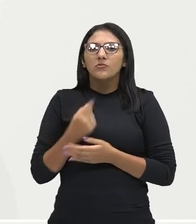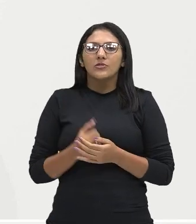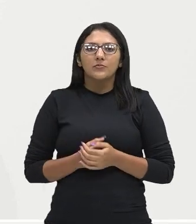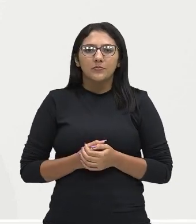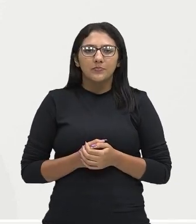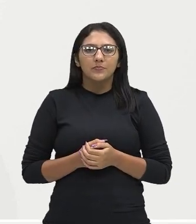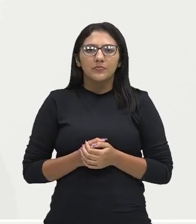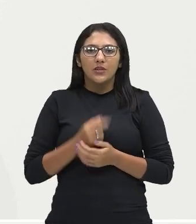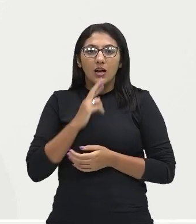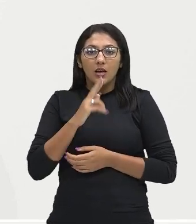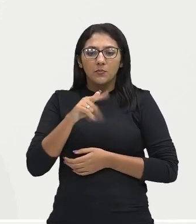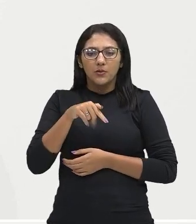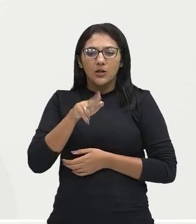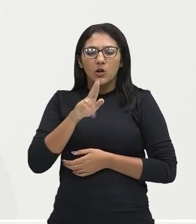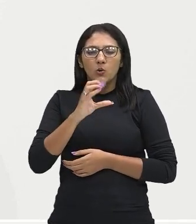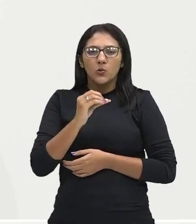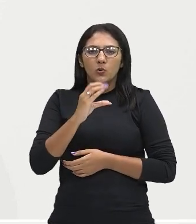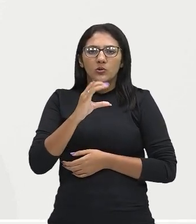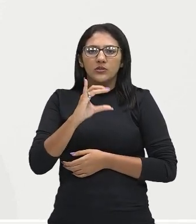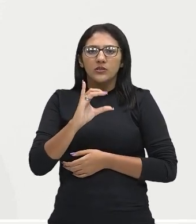quociente